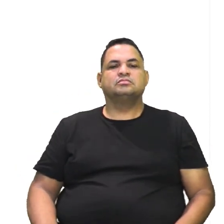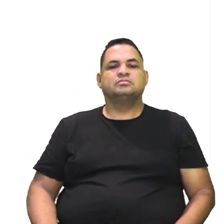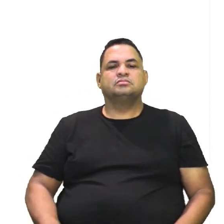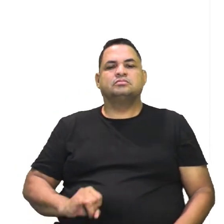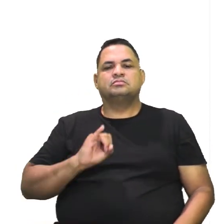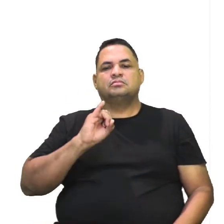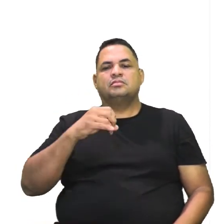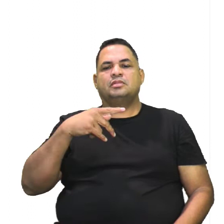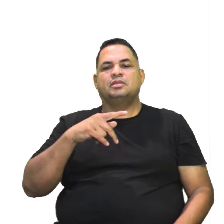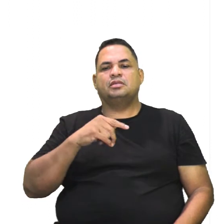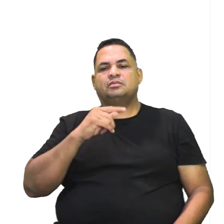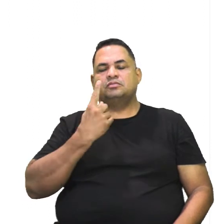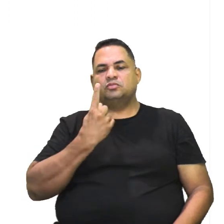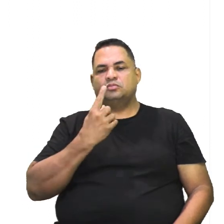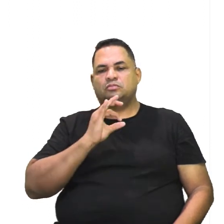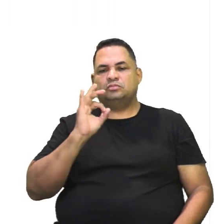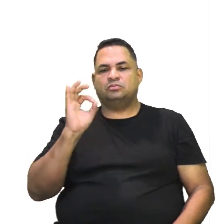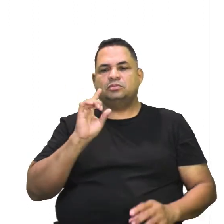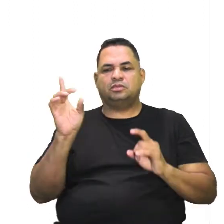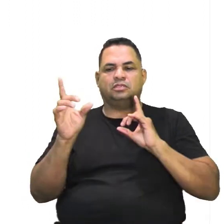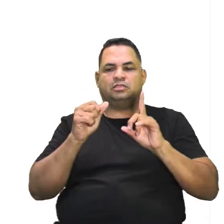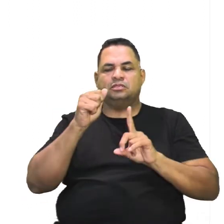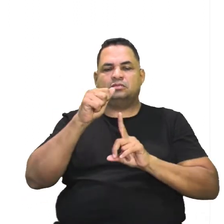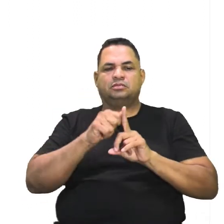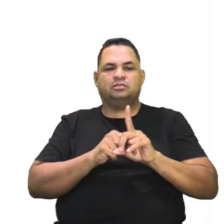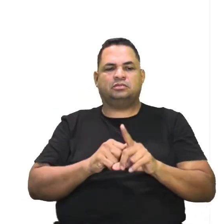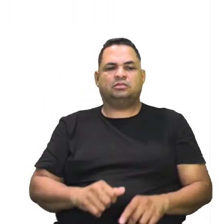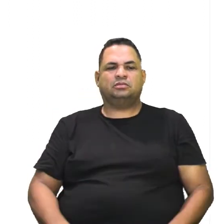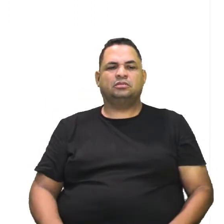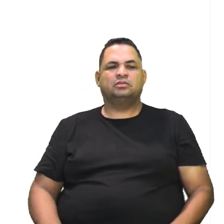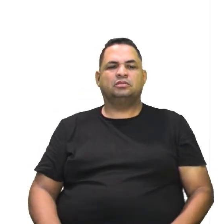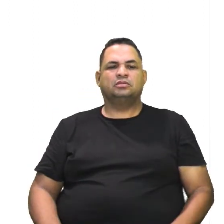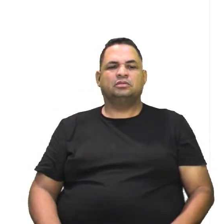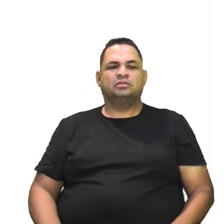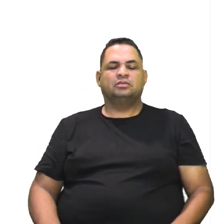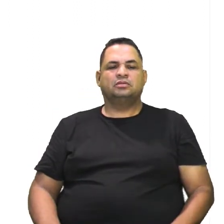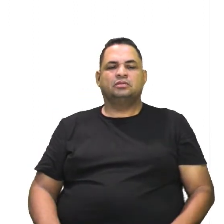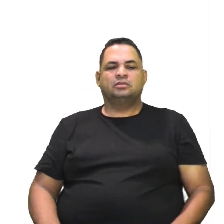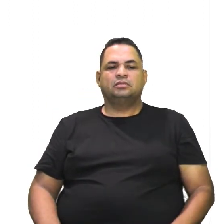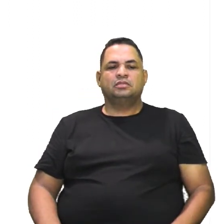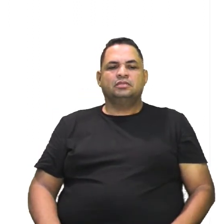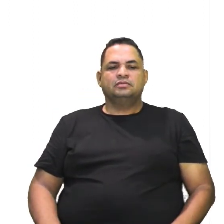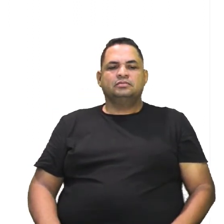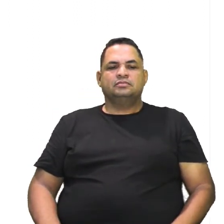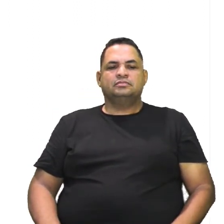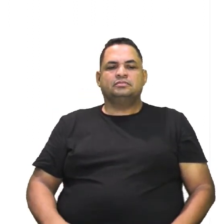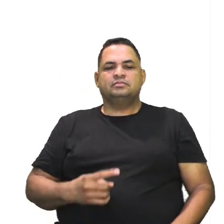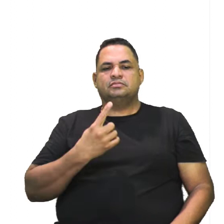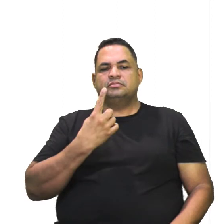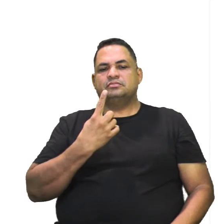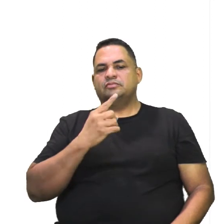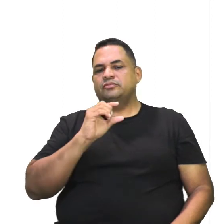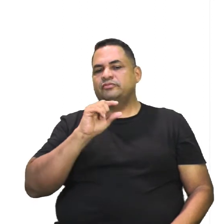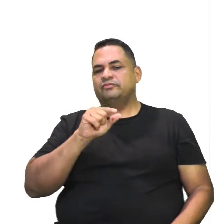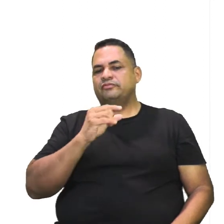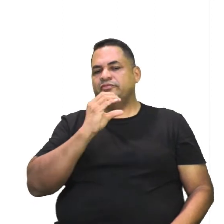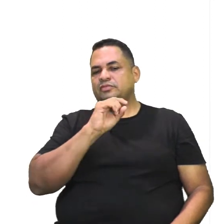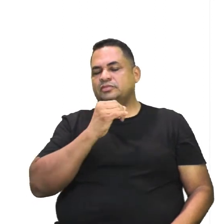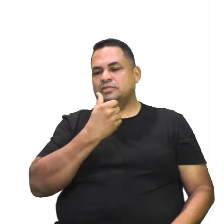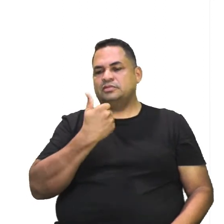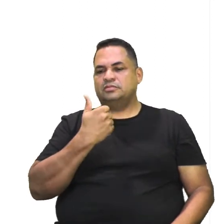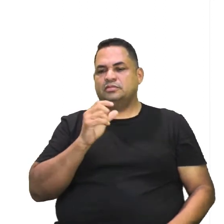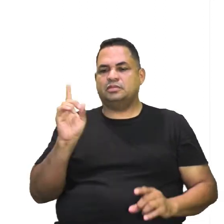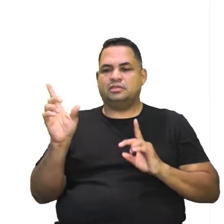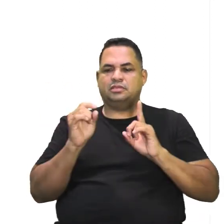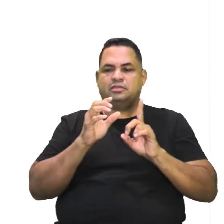dele é de 1% ao mês. Então, meu IP é 1%, que é o mesmo que 0,1 ao